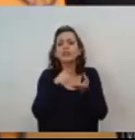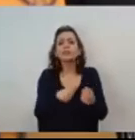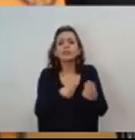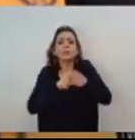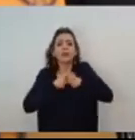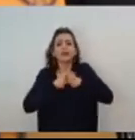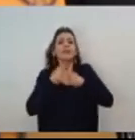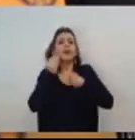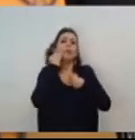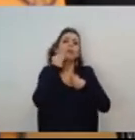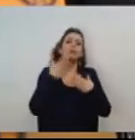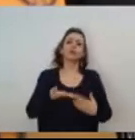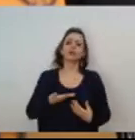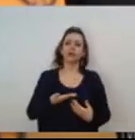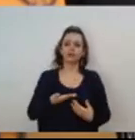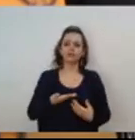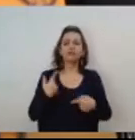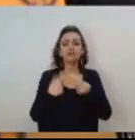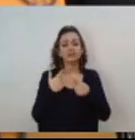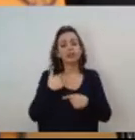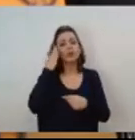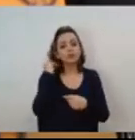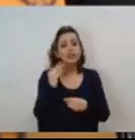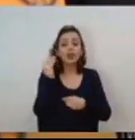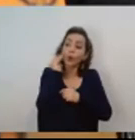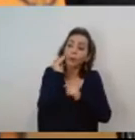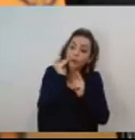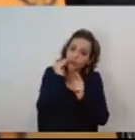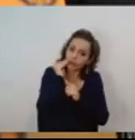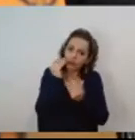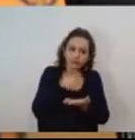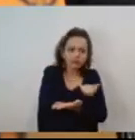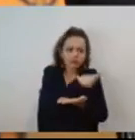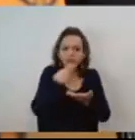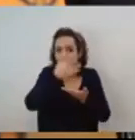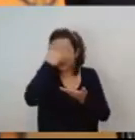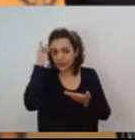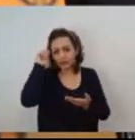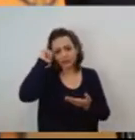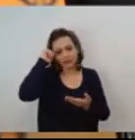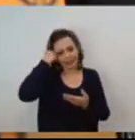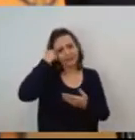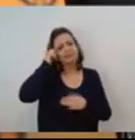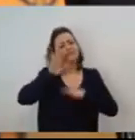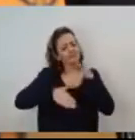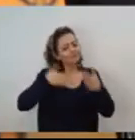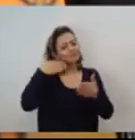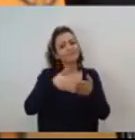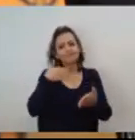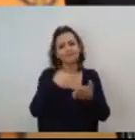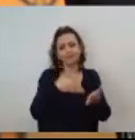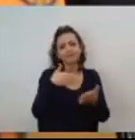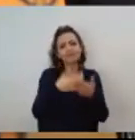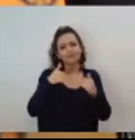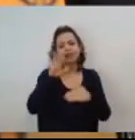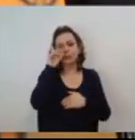no mundo corporativo Ou seja no mundo de empreendedor elas são mais restritas elas são mais difíceis entendeu então a oportunidade